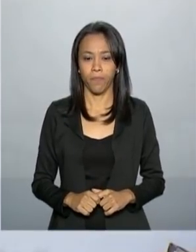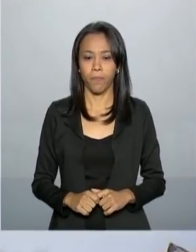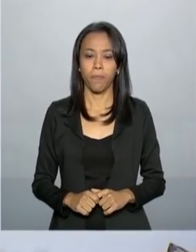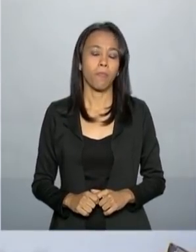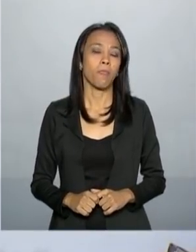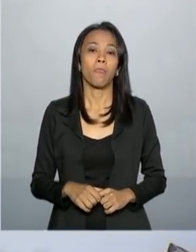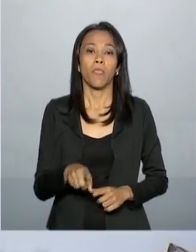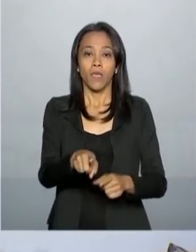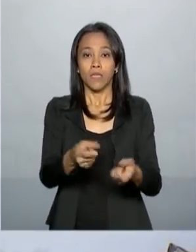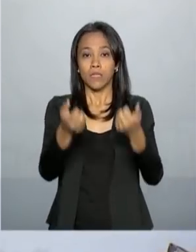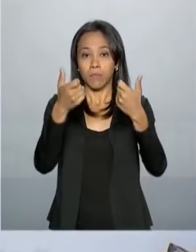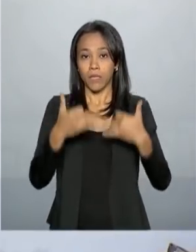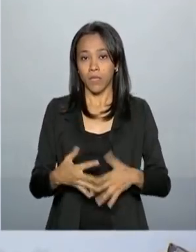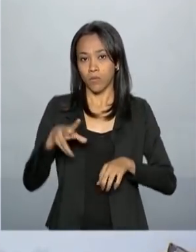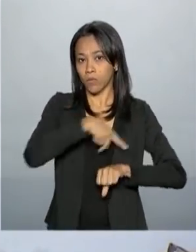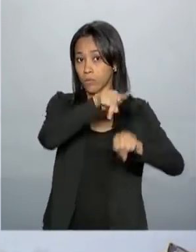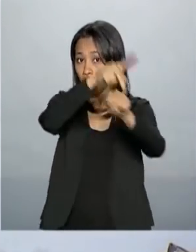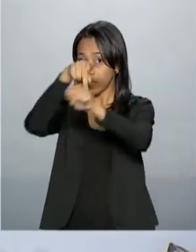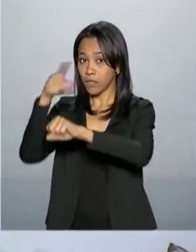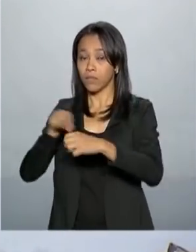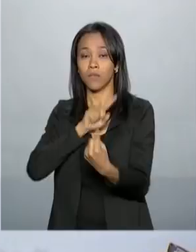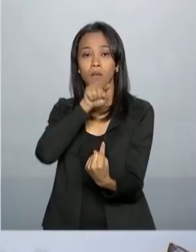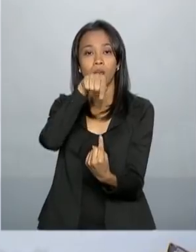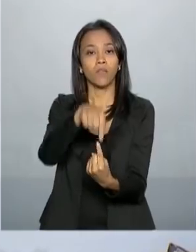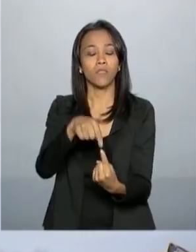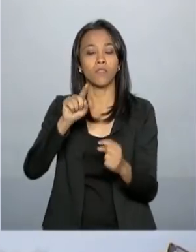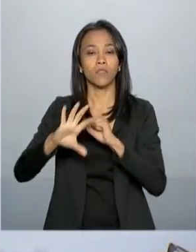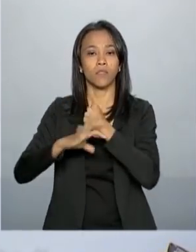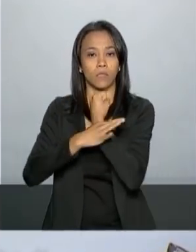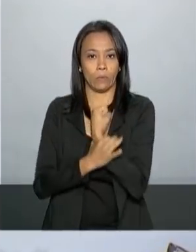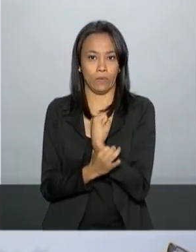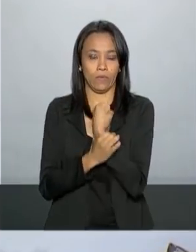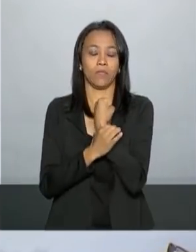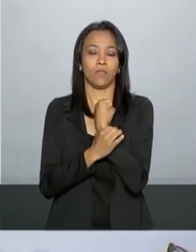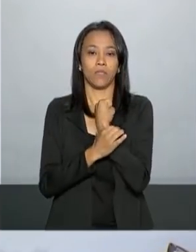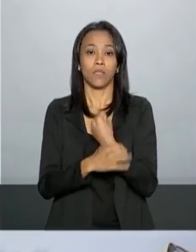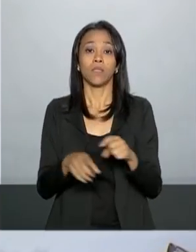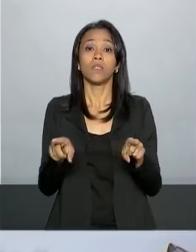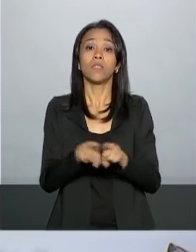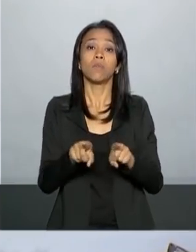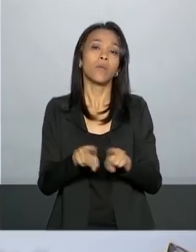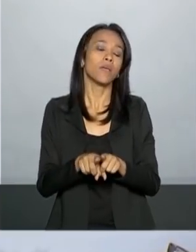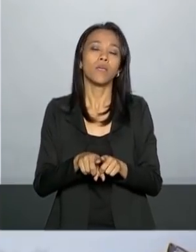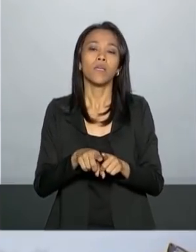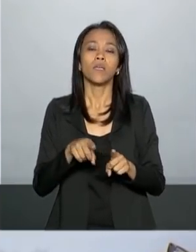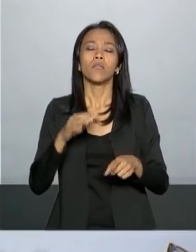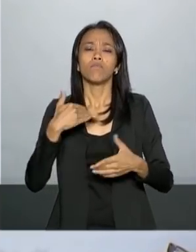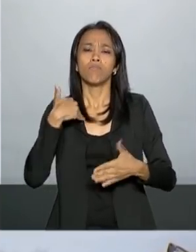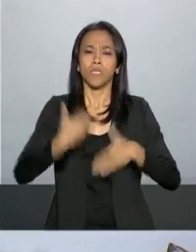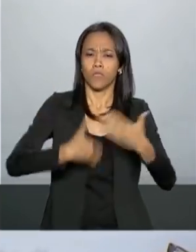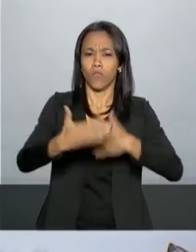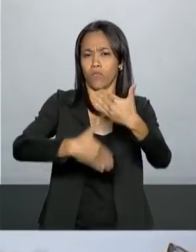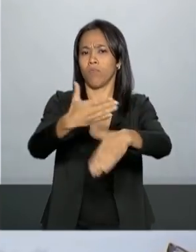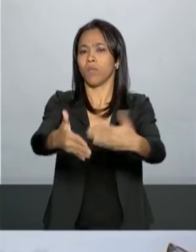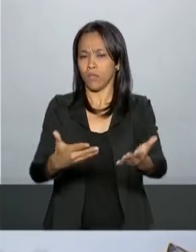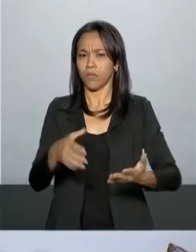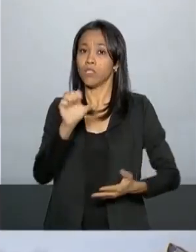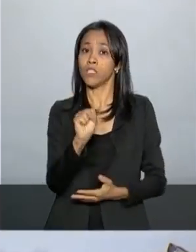As nações, a fim de garantirem segurança, soberania e desenvolvimento aos seus